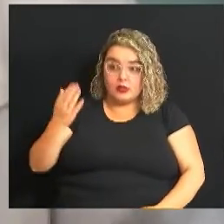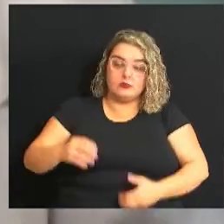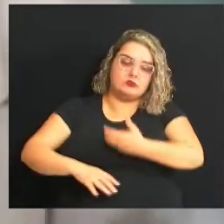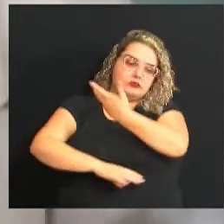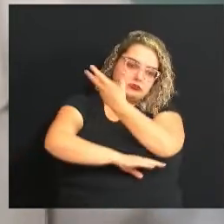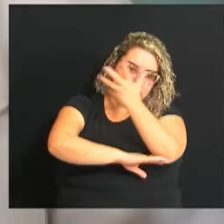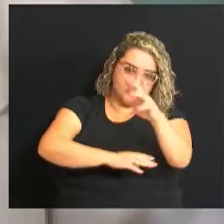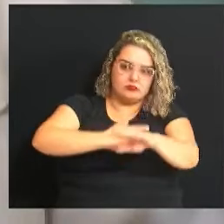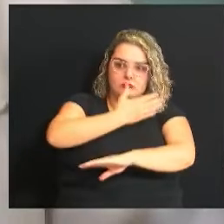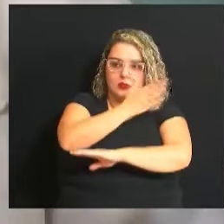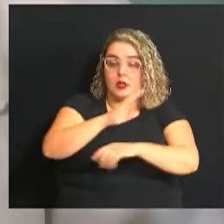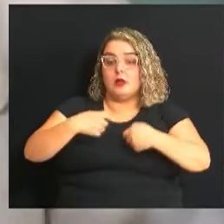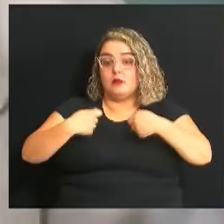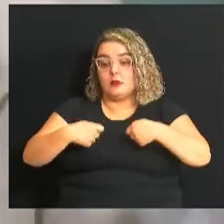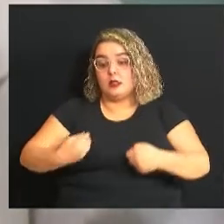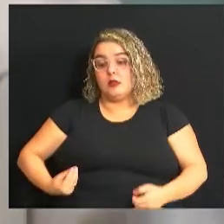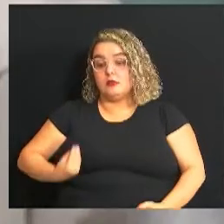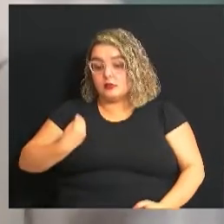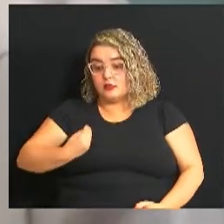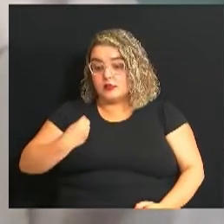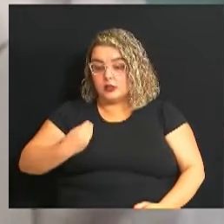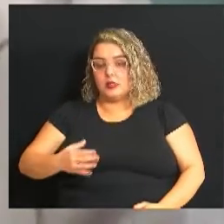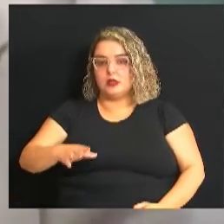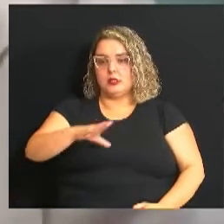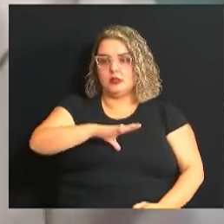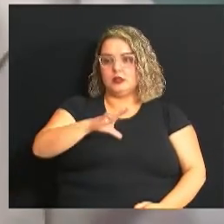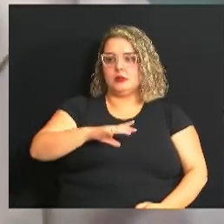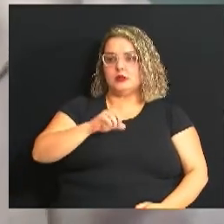precisa sobreviver nas cidades, mas não é apenas